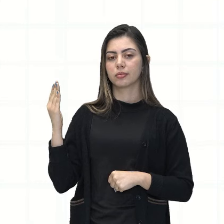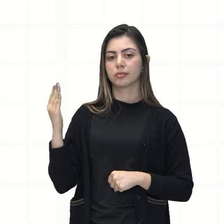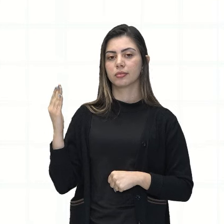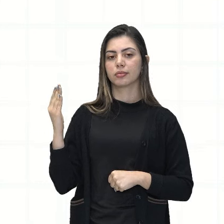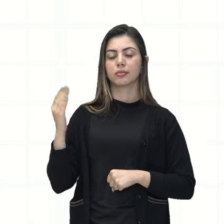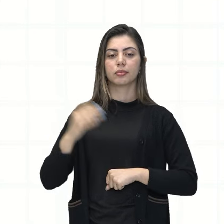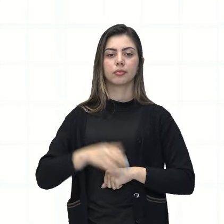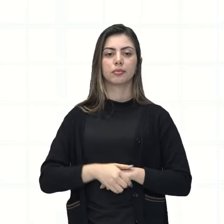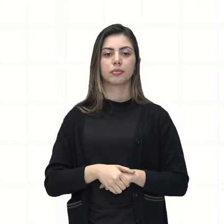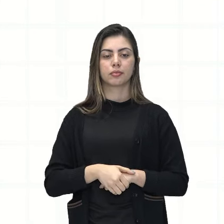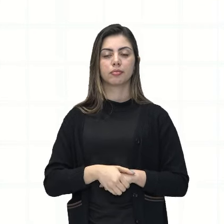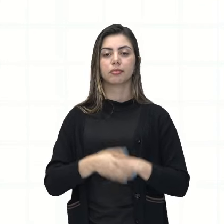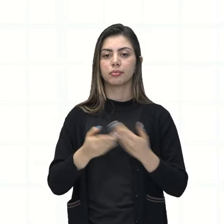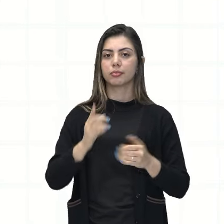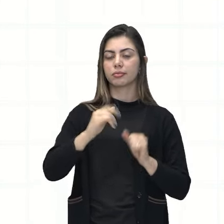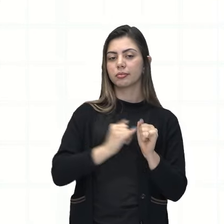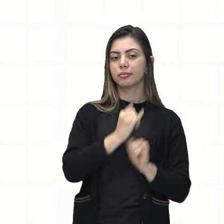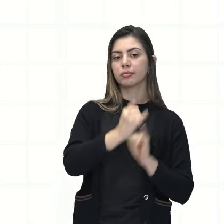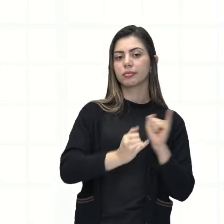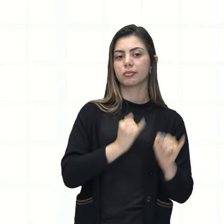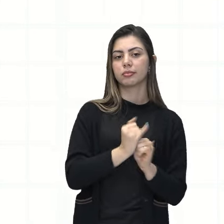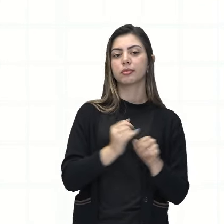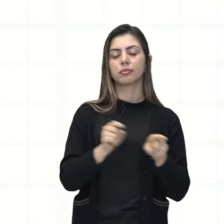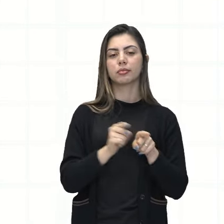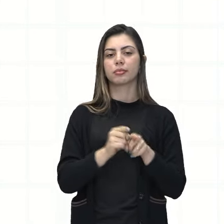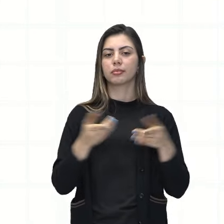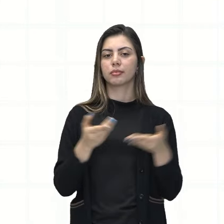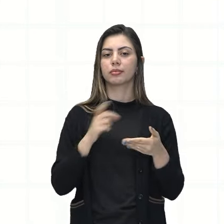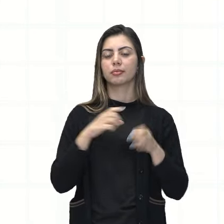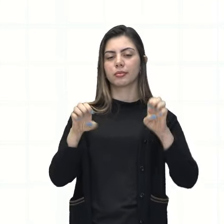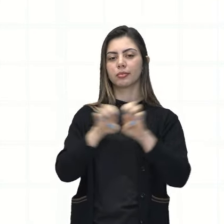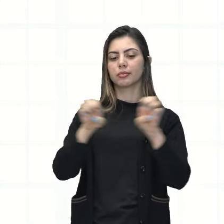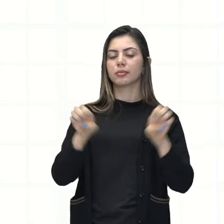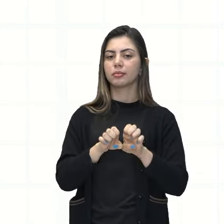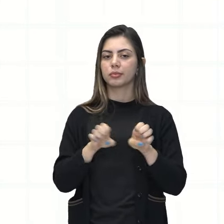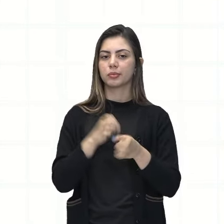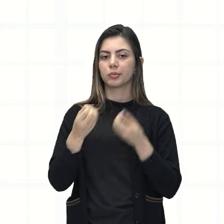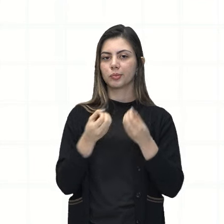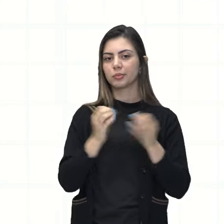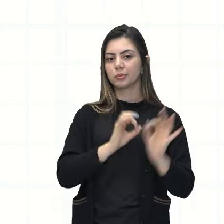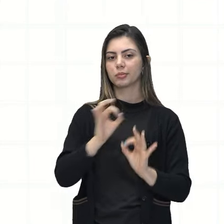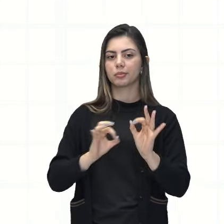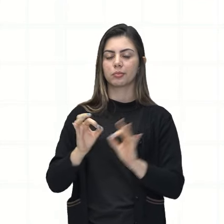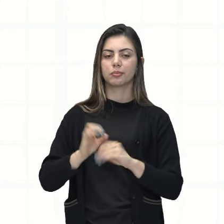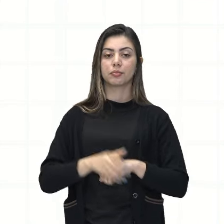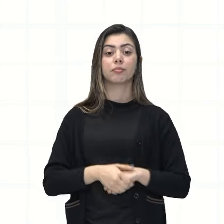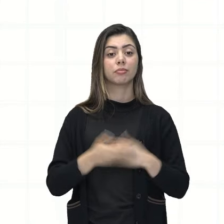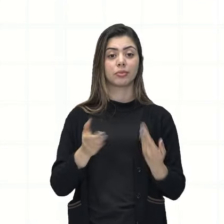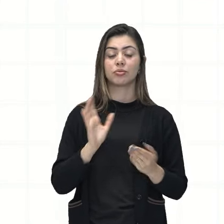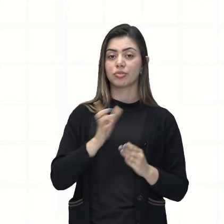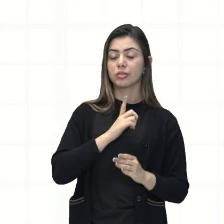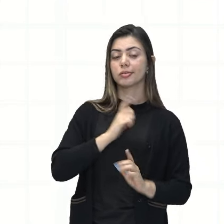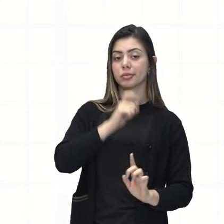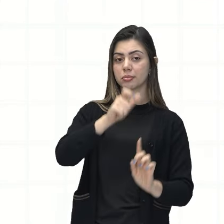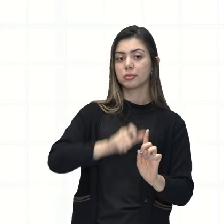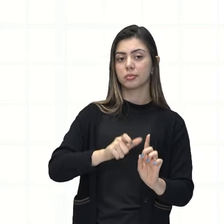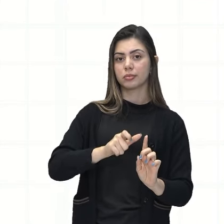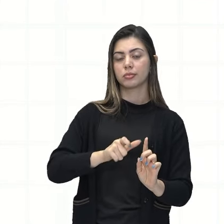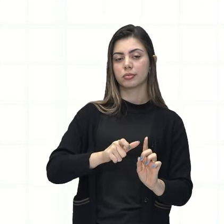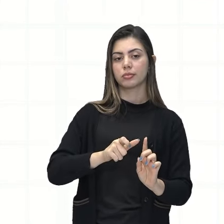internet. E aqui estão todos os elementos para a gente não se perder. Vamos fazer então? O sujeito já está aqui, ó. Vou pegar ele.